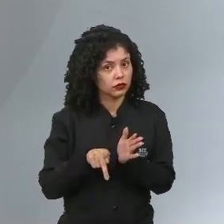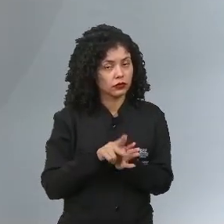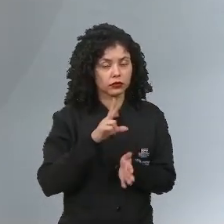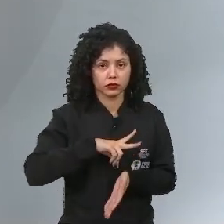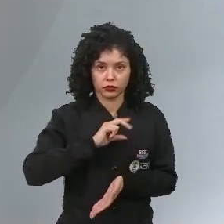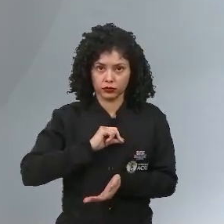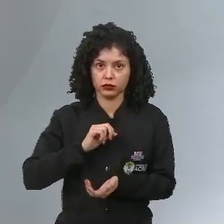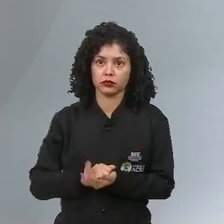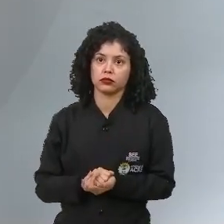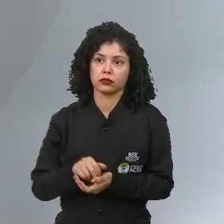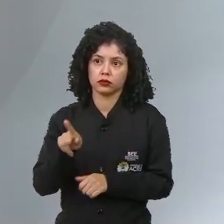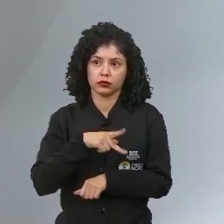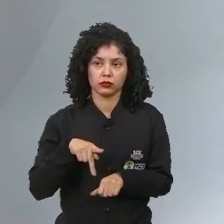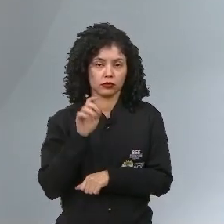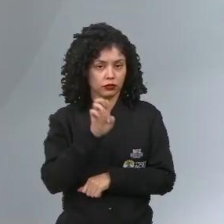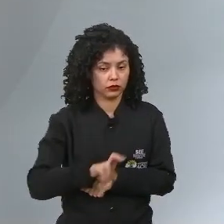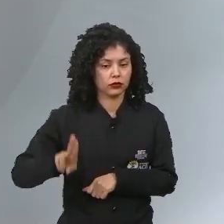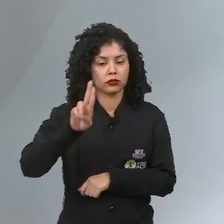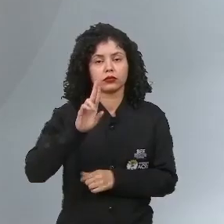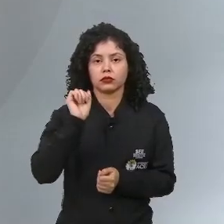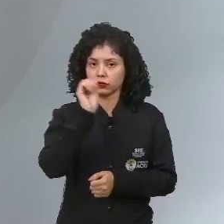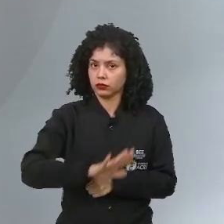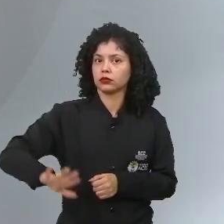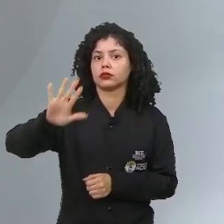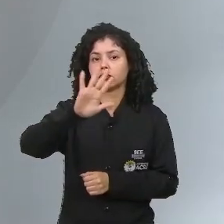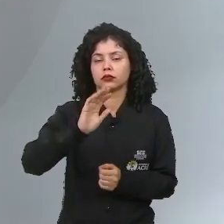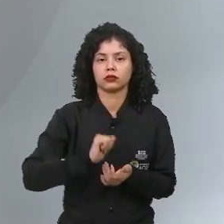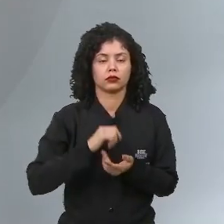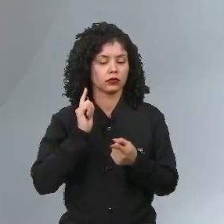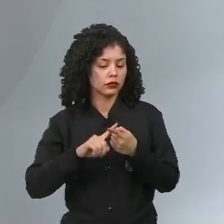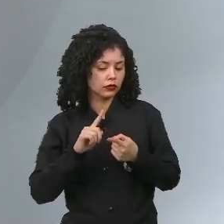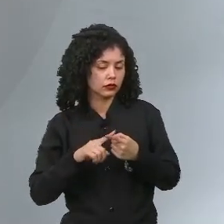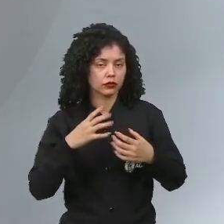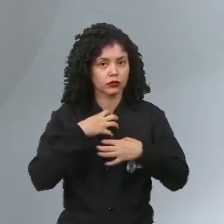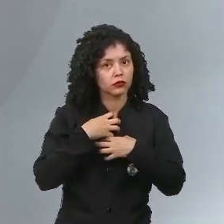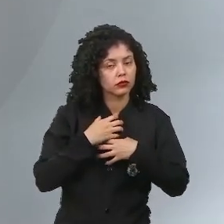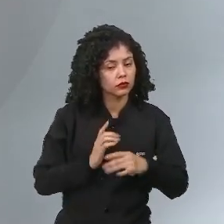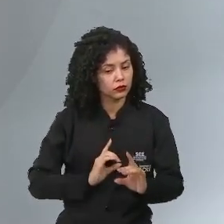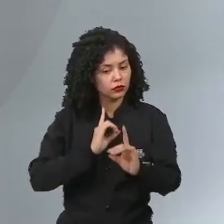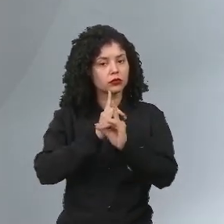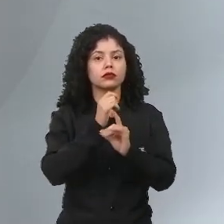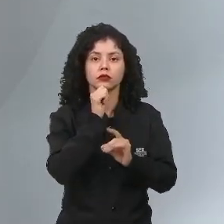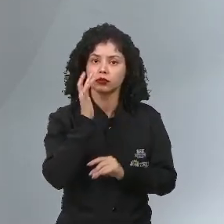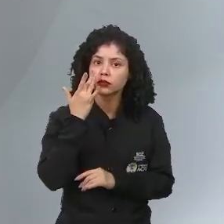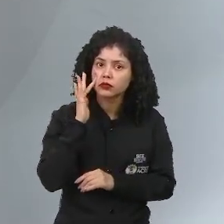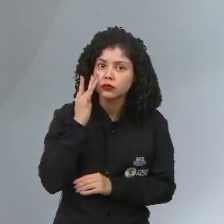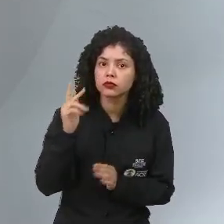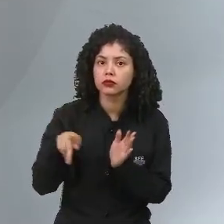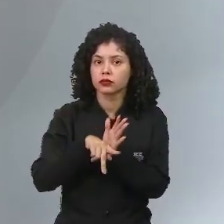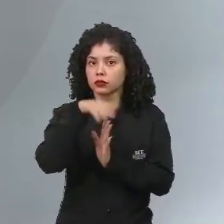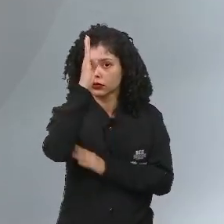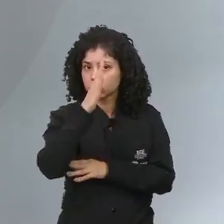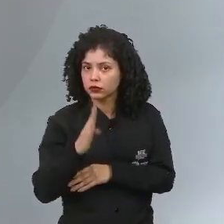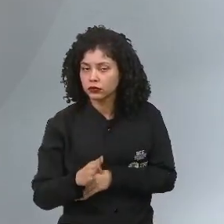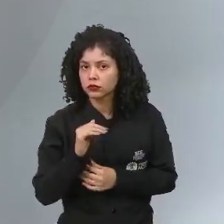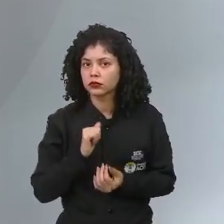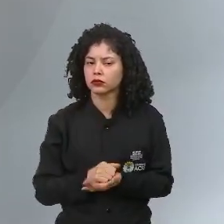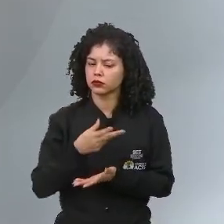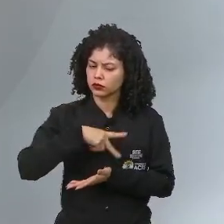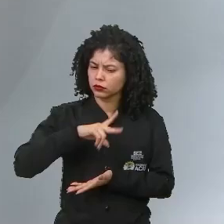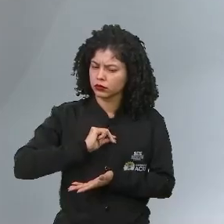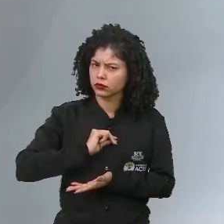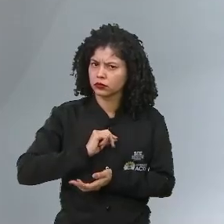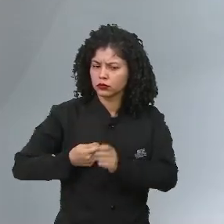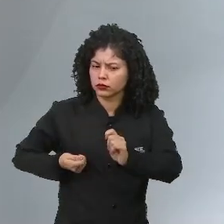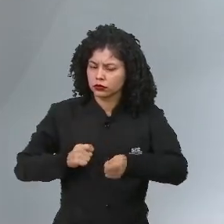né, pelos países europeus no geral, naquele momento. Então, a partir do momento que se descobre que existe ouro no Brasil, os portugueses agora passam